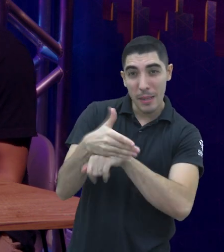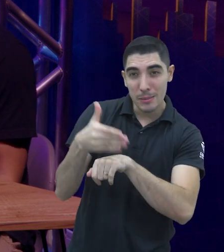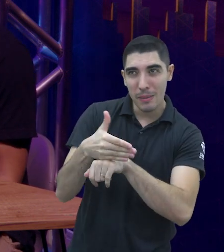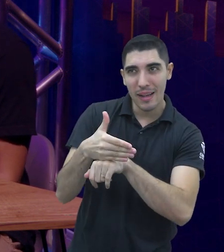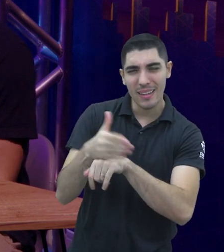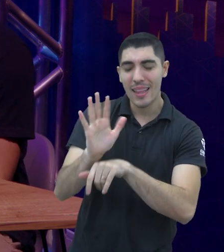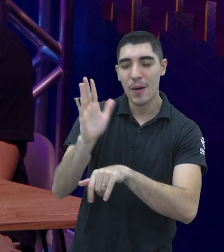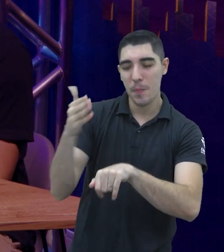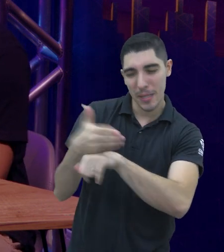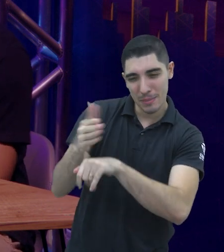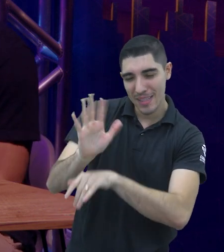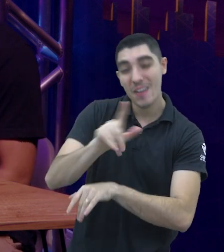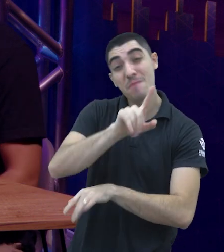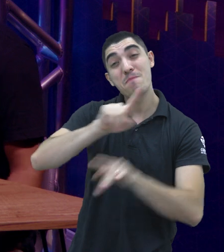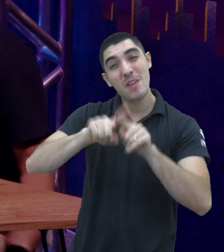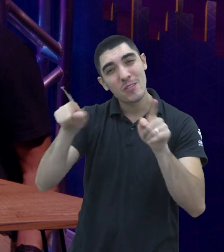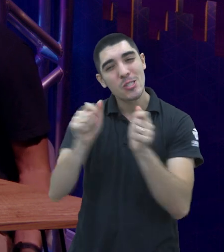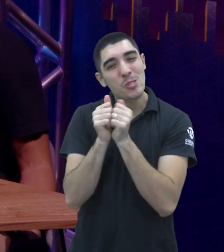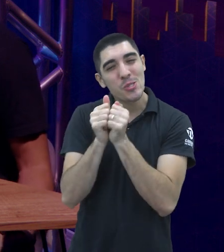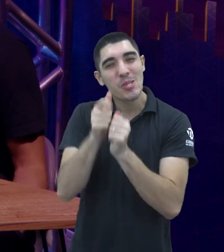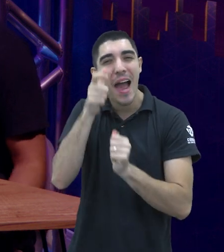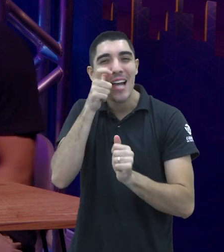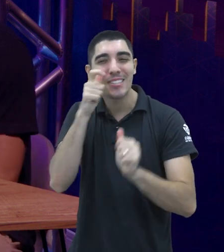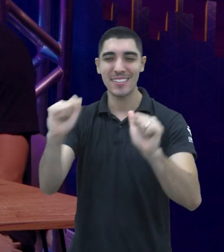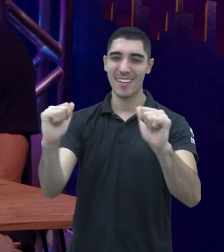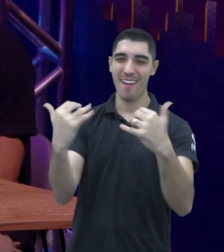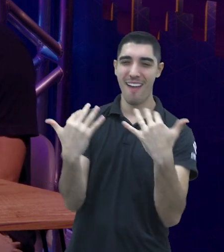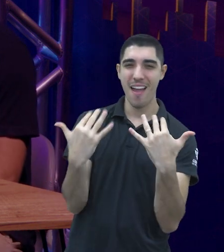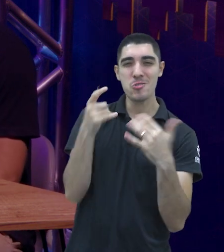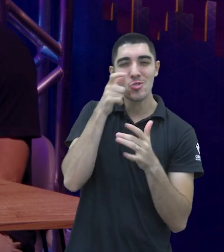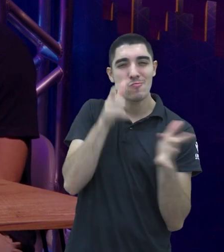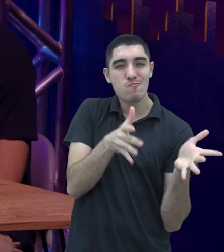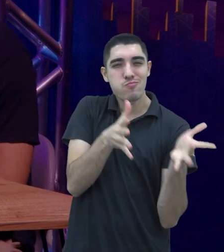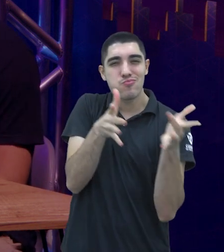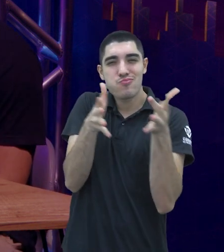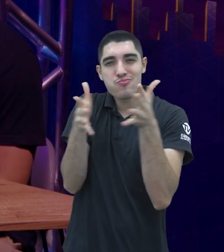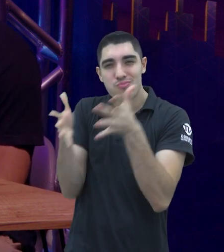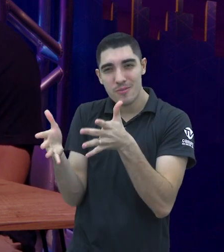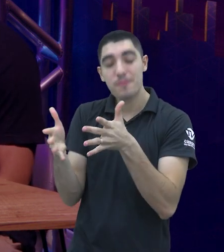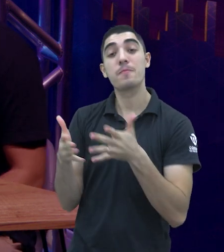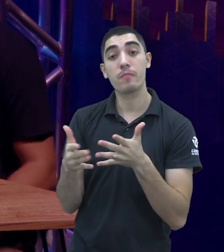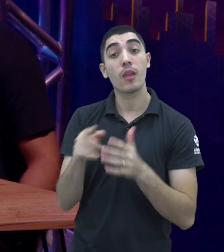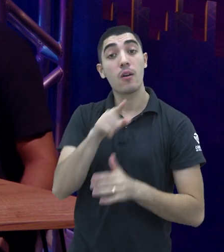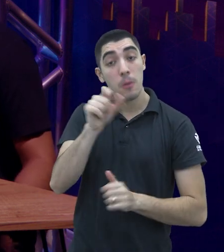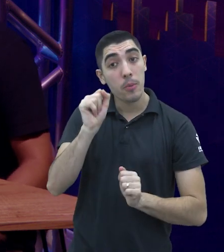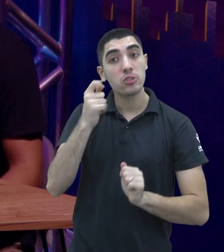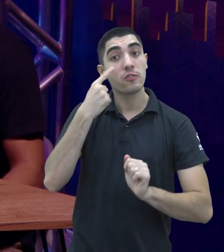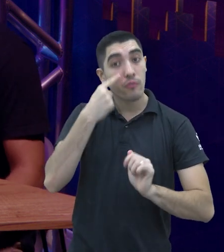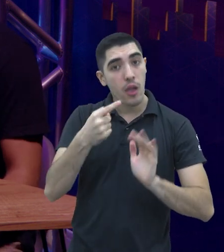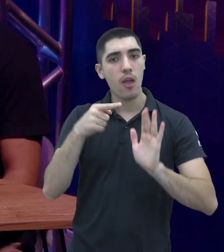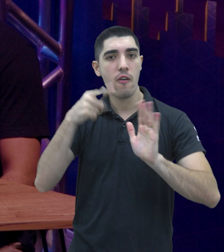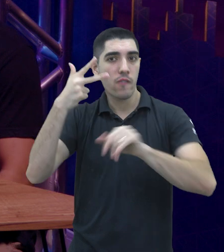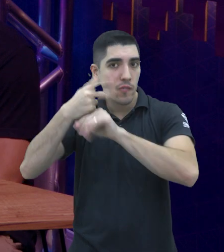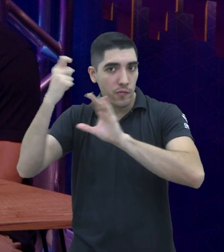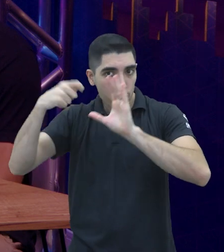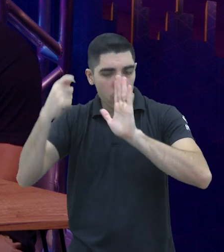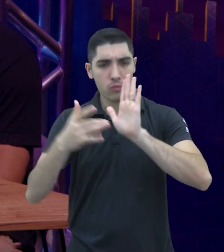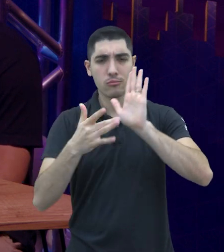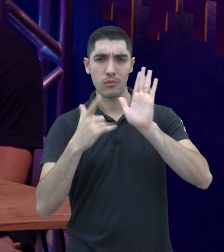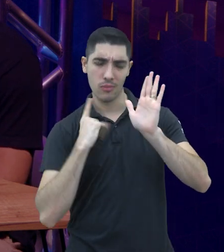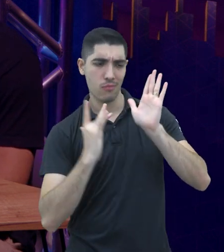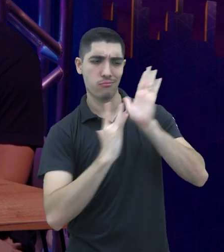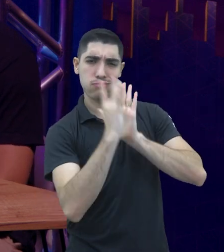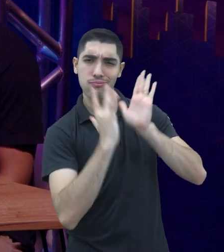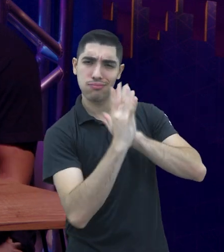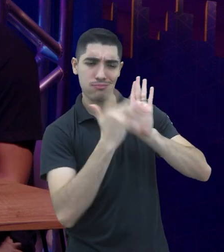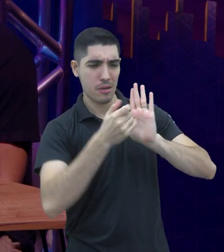pela participação não, né? Pela companhia de vocês durante esse programa. Arrasta o nosso feed aí para baixo, vocês vão ver que a